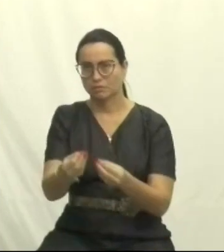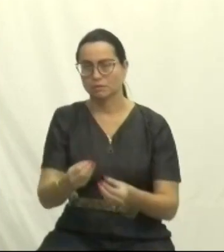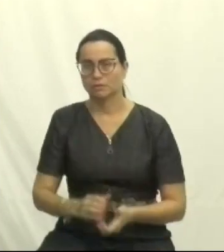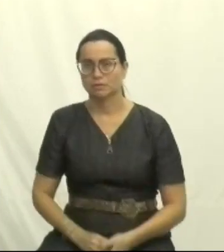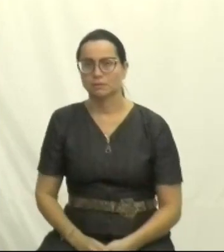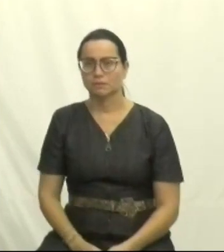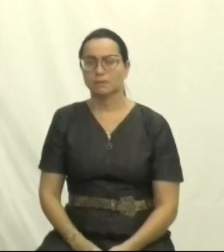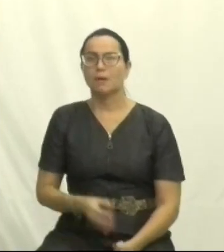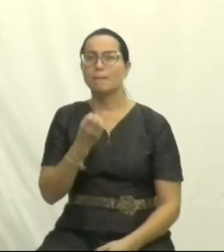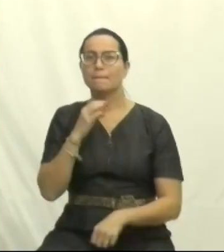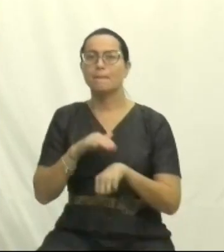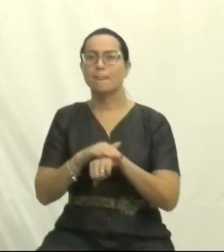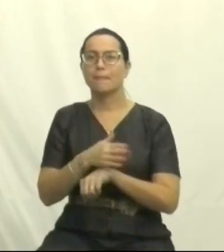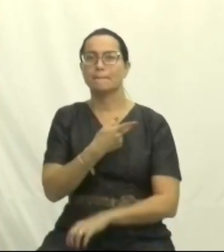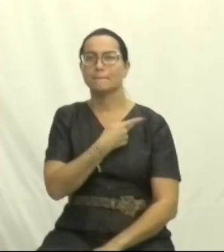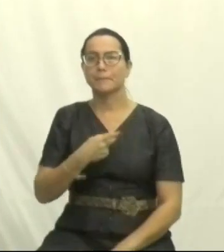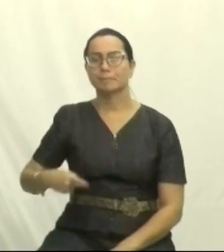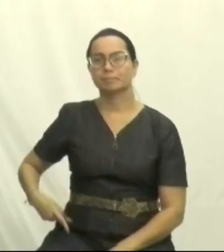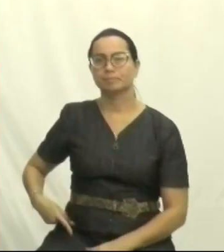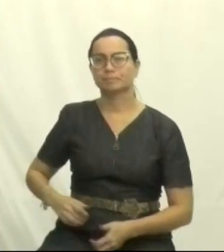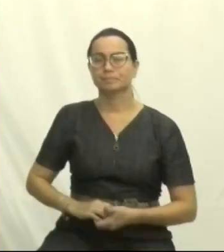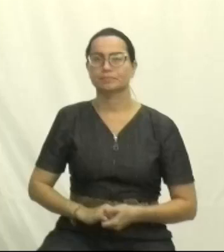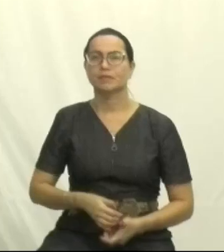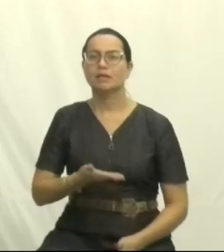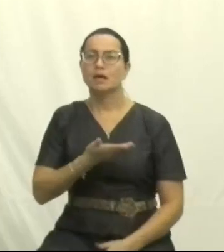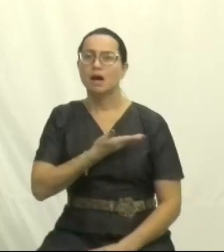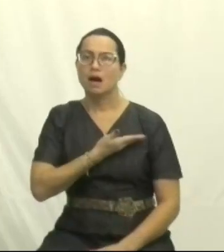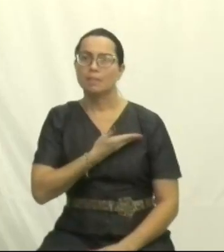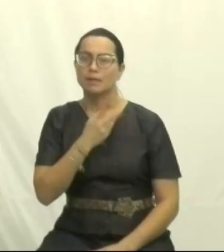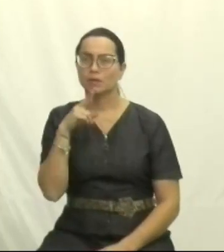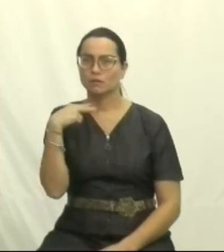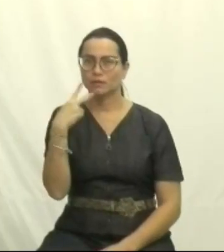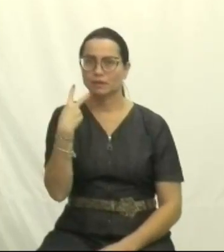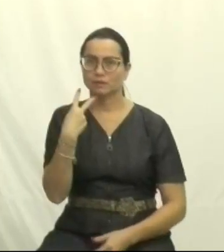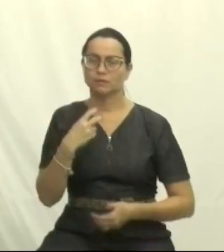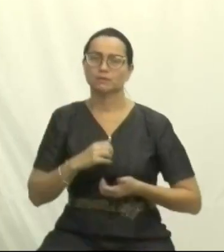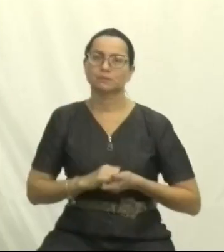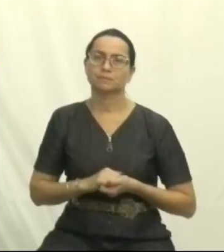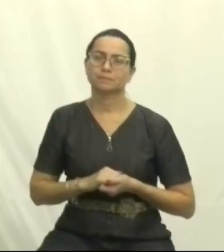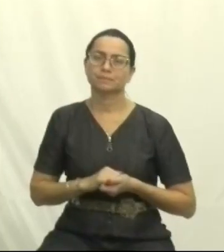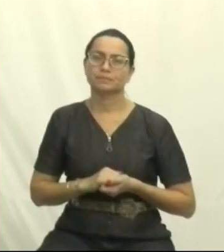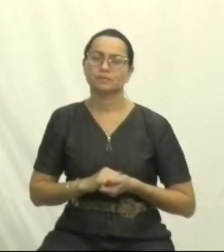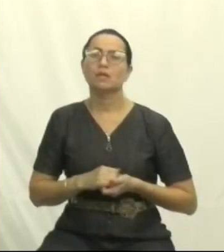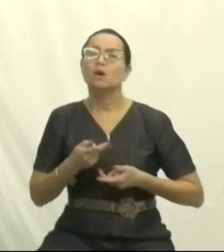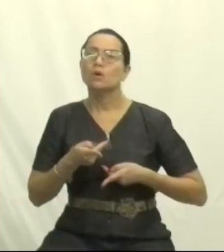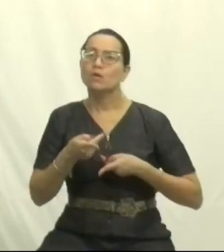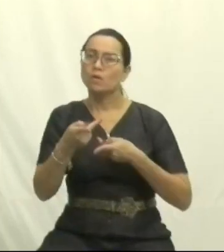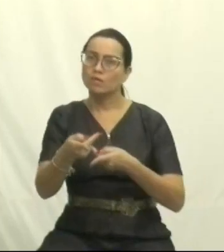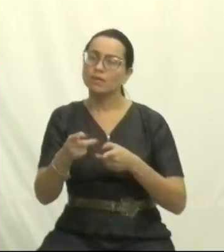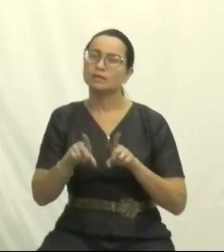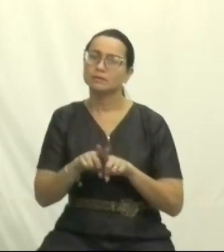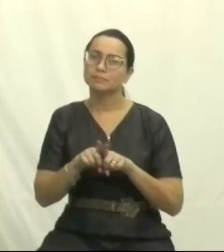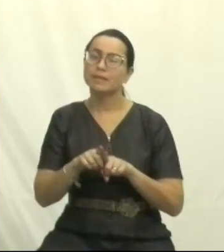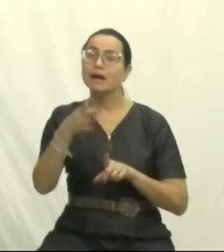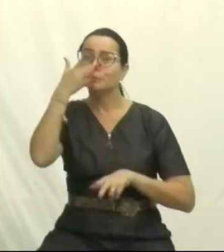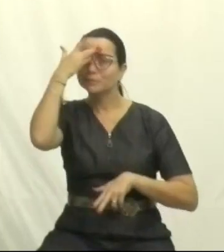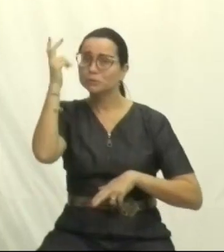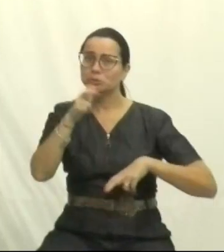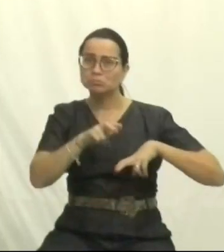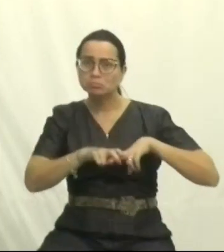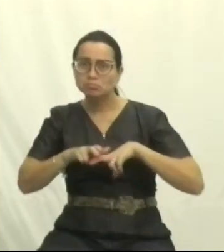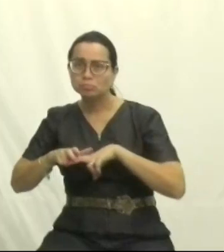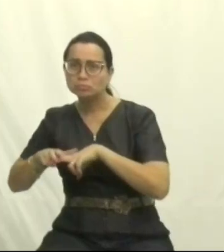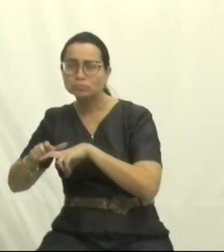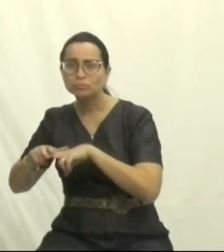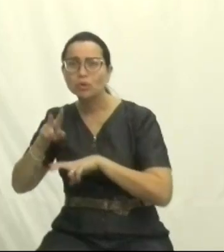Boa noite, senhor presidente, os colegas vereadores, os nossos convidados, o público que nos